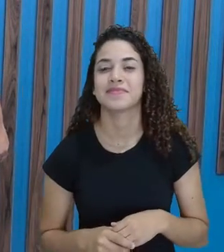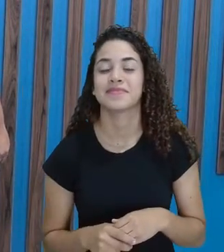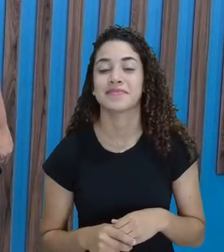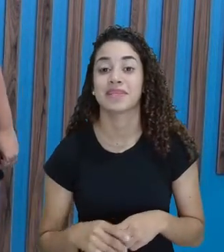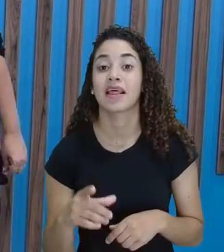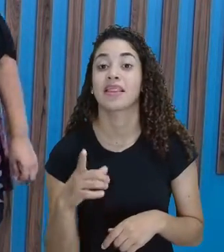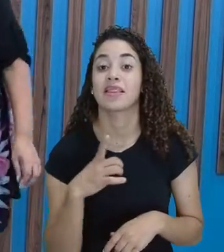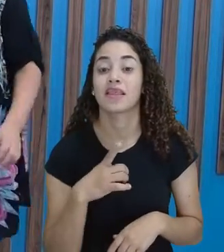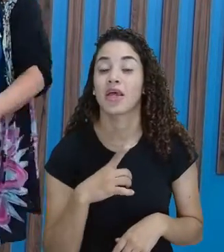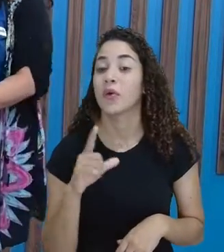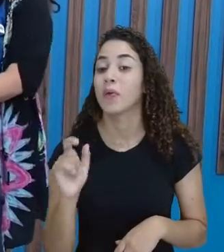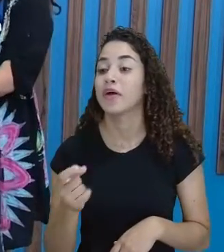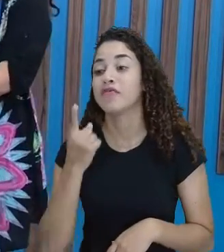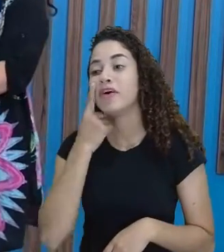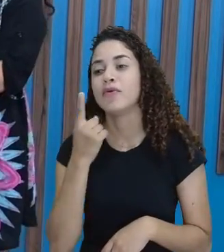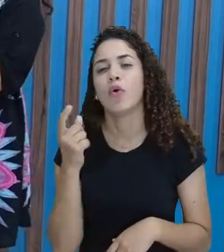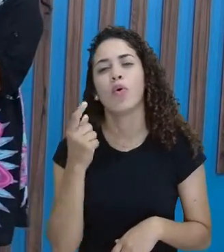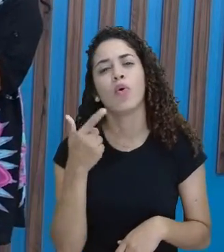também, ó.